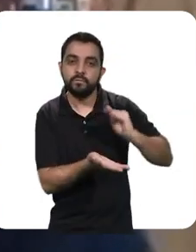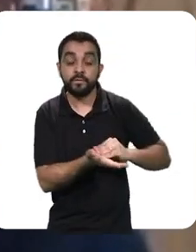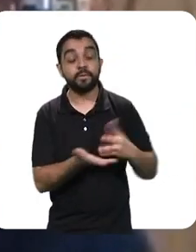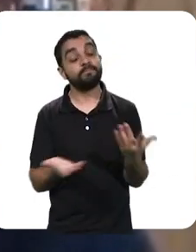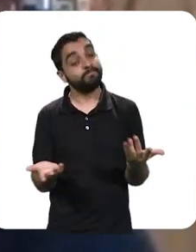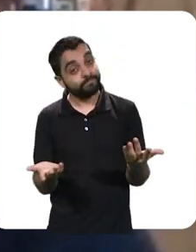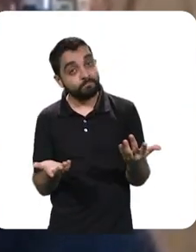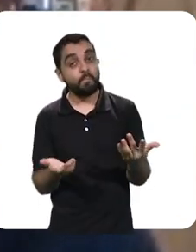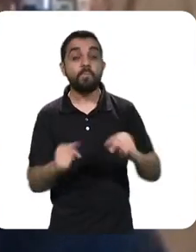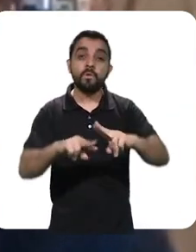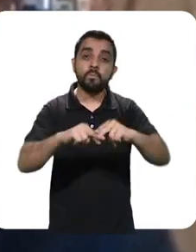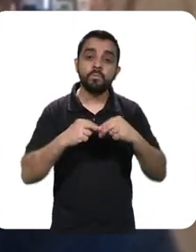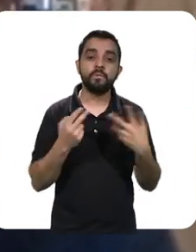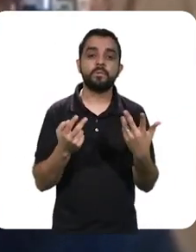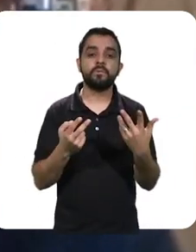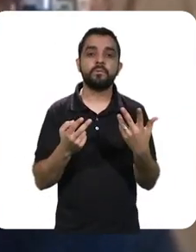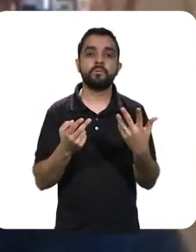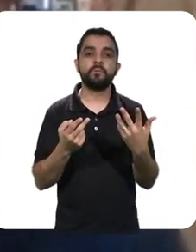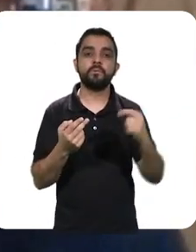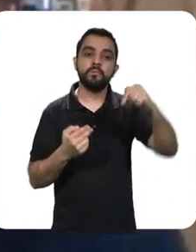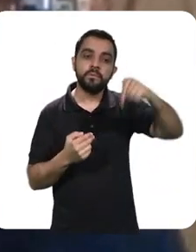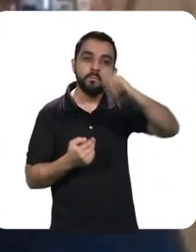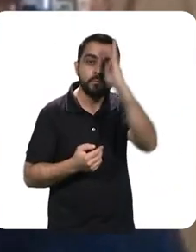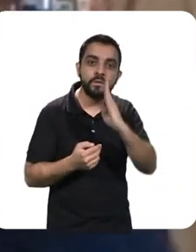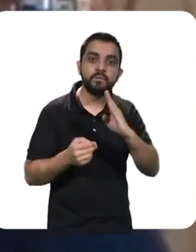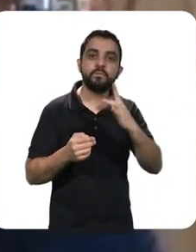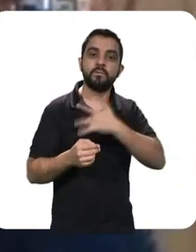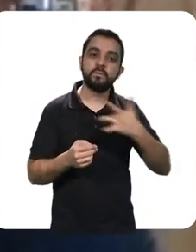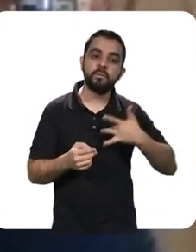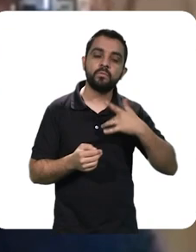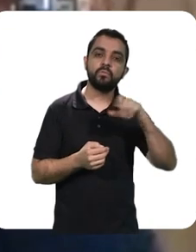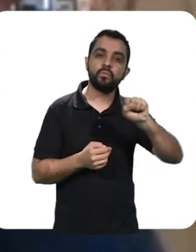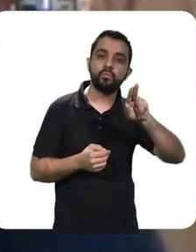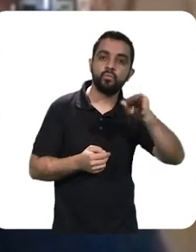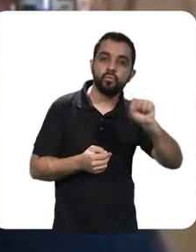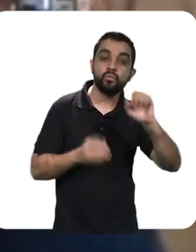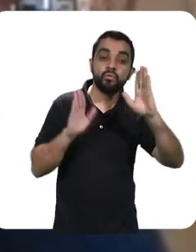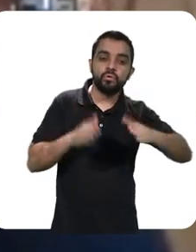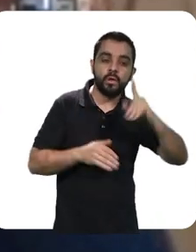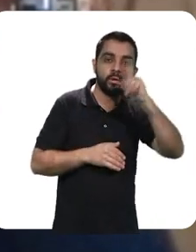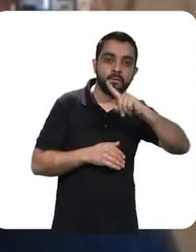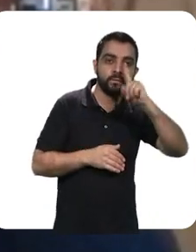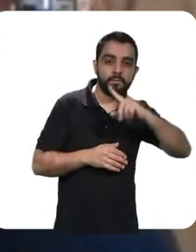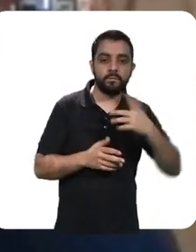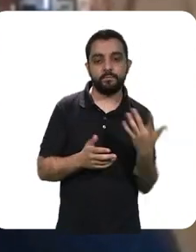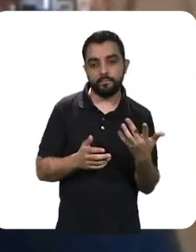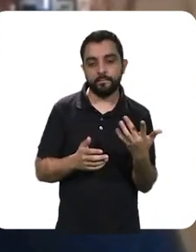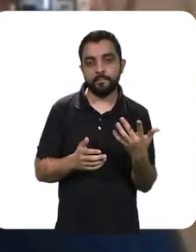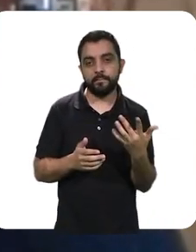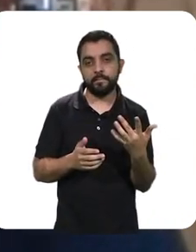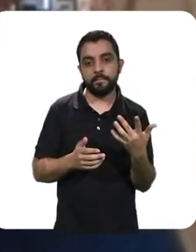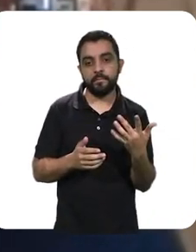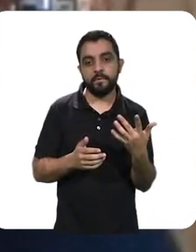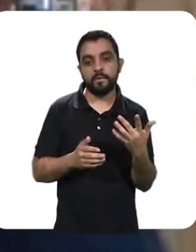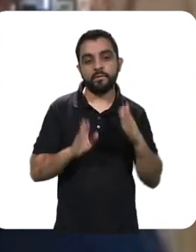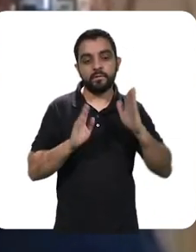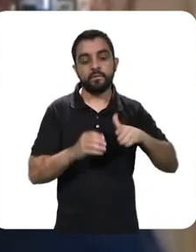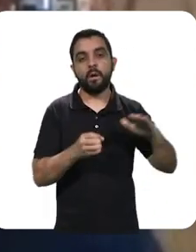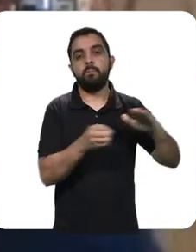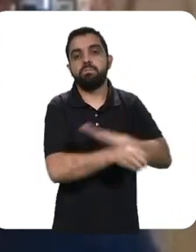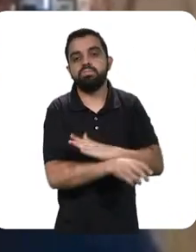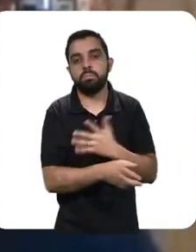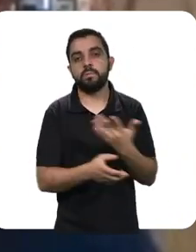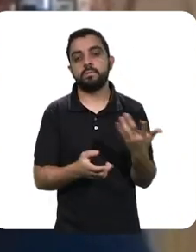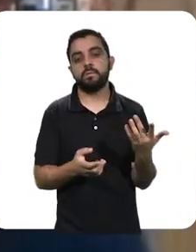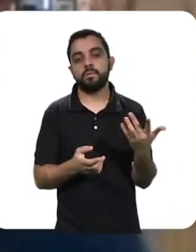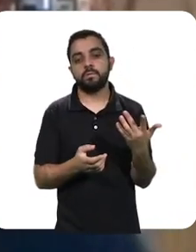bastante qualificada, né? Então, realmente, eu acho que se somam duas coisas: o pouco tempo da epidemia, com um SUS